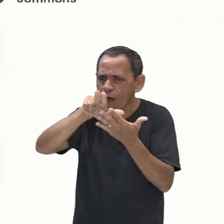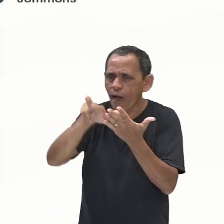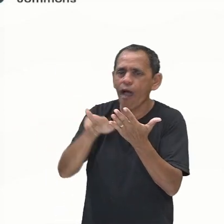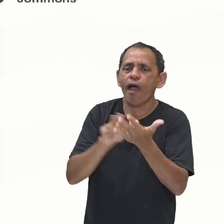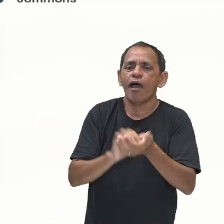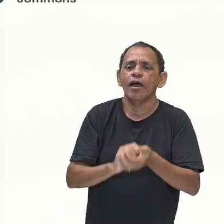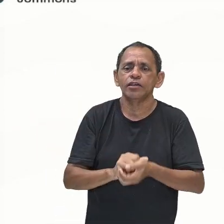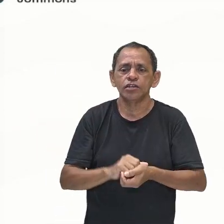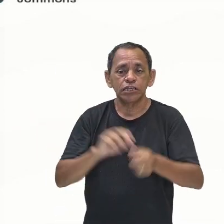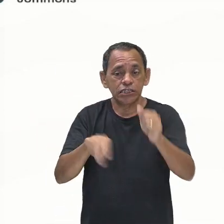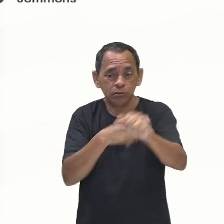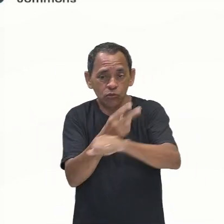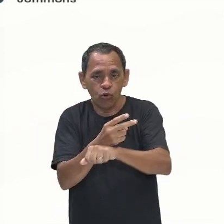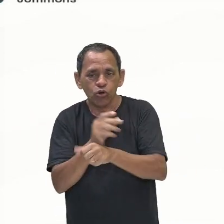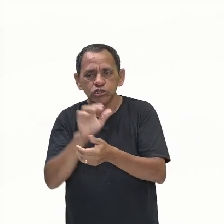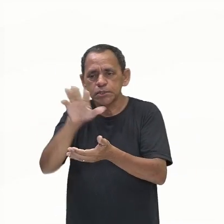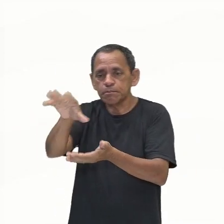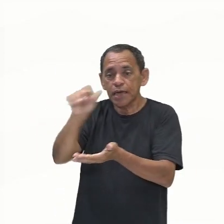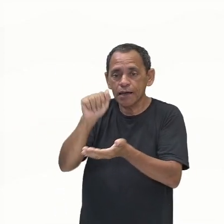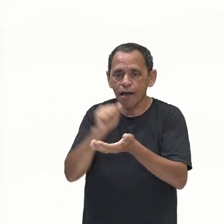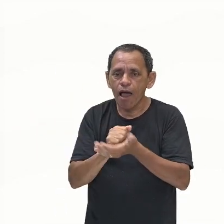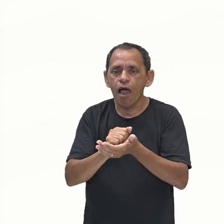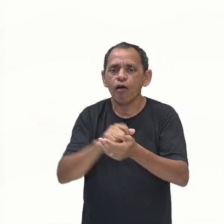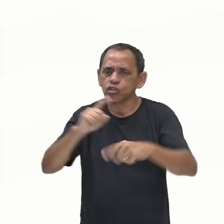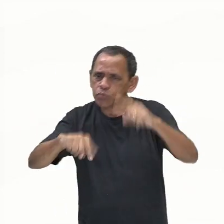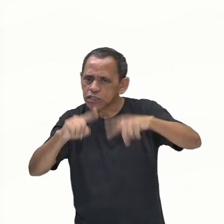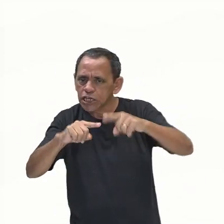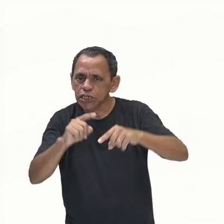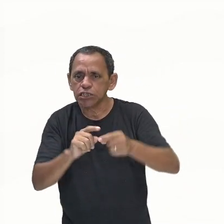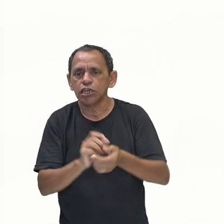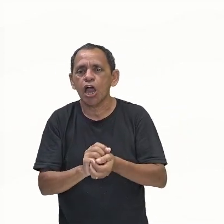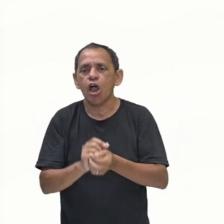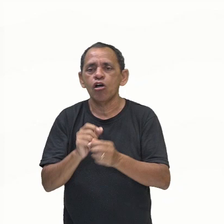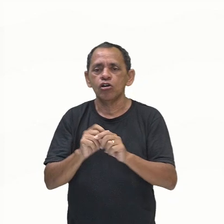Vamos adiante aqui. Lá na Primeira Guerra Mundial,